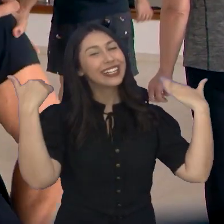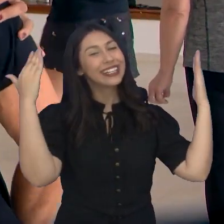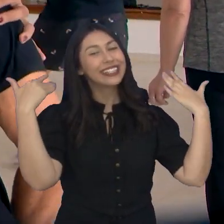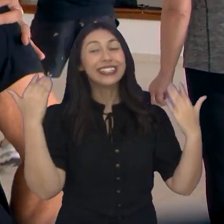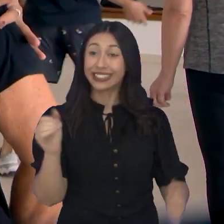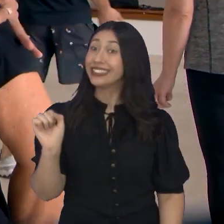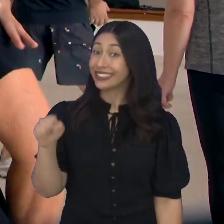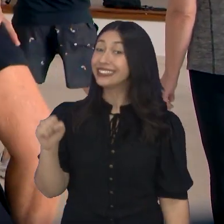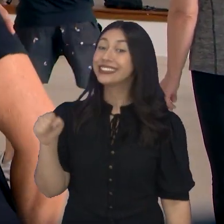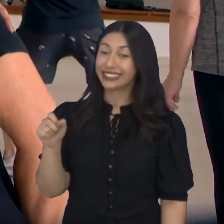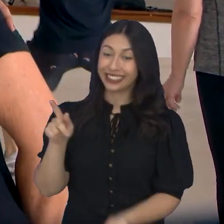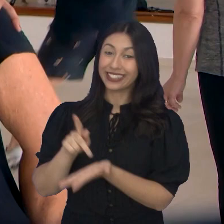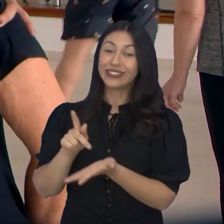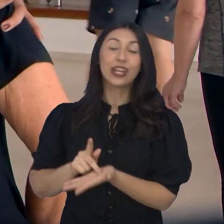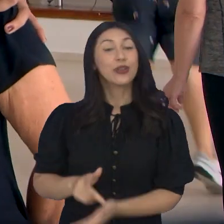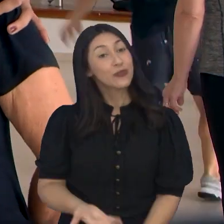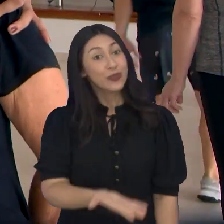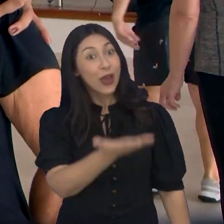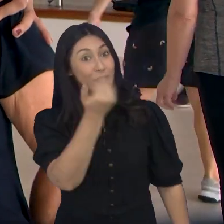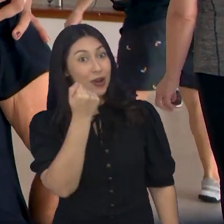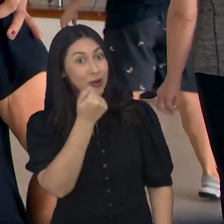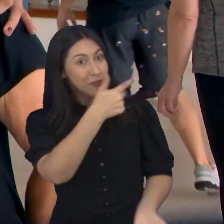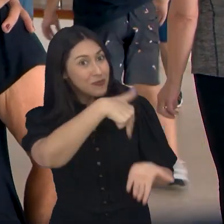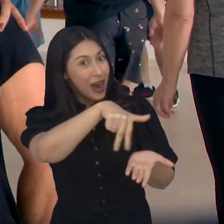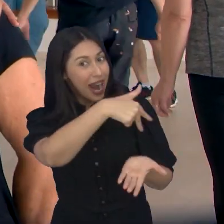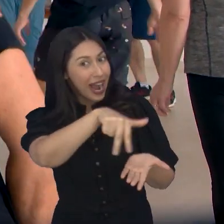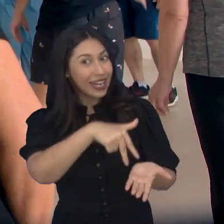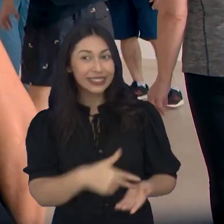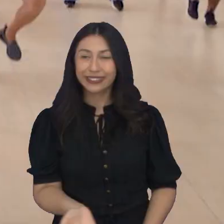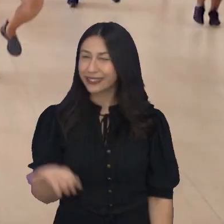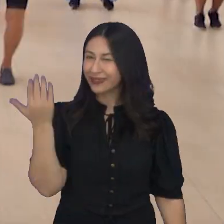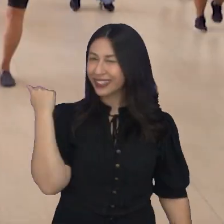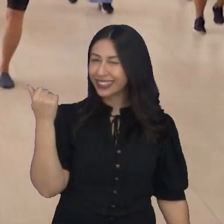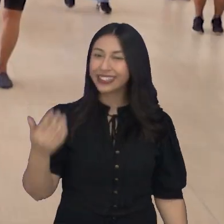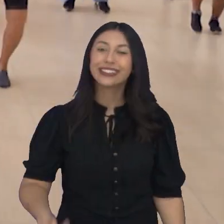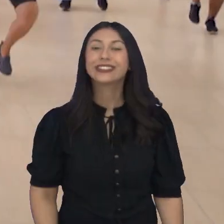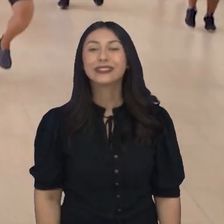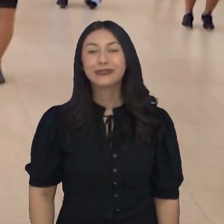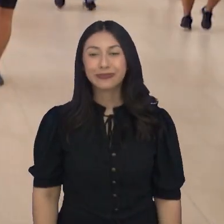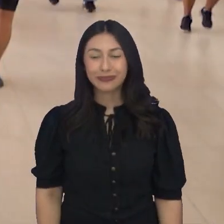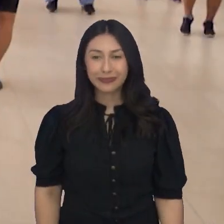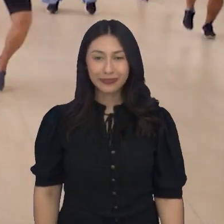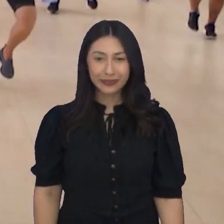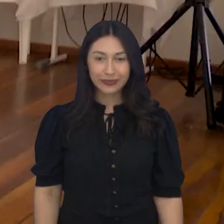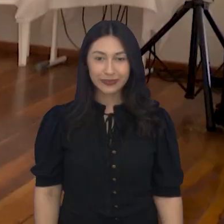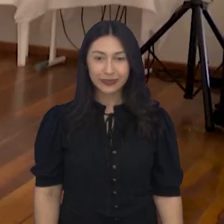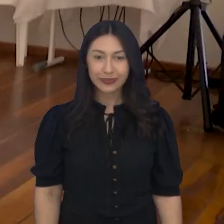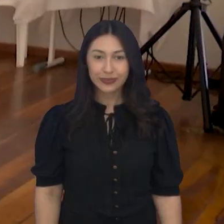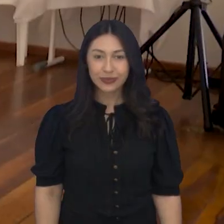verdade. Não é mesmo? Uhum. Vamos para aula então juntas? Vamos? Bora lá.